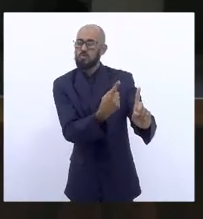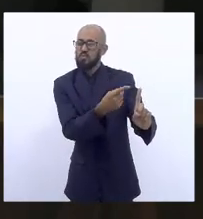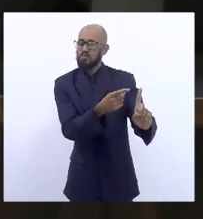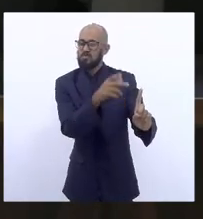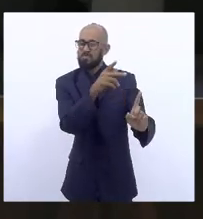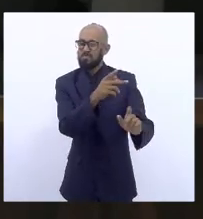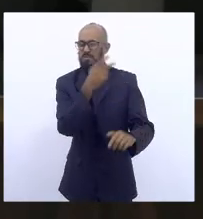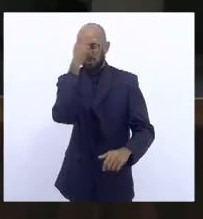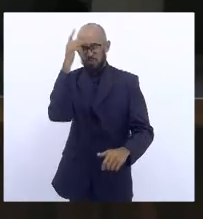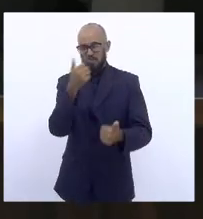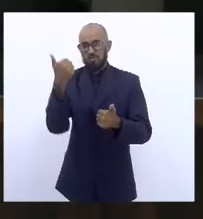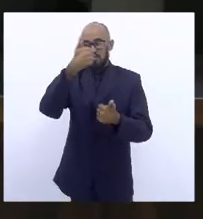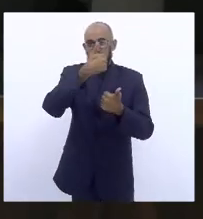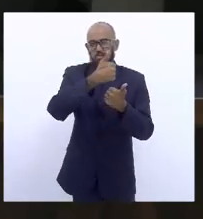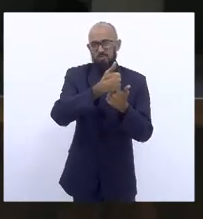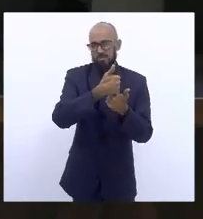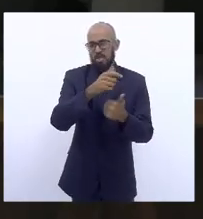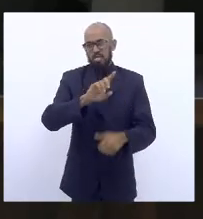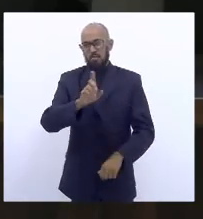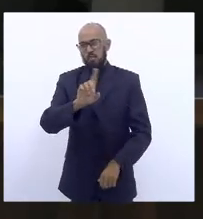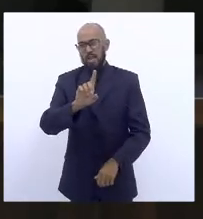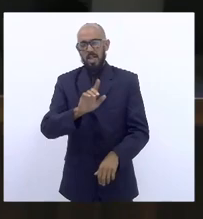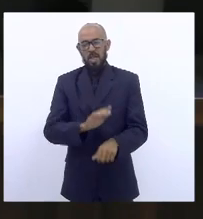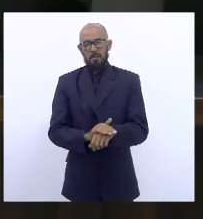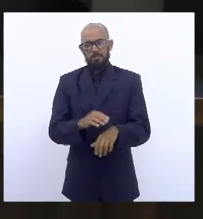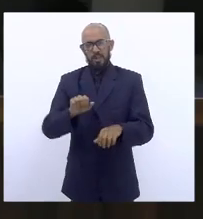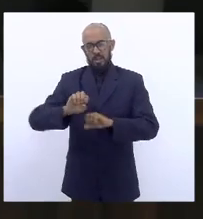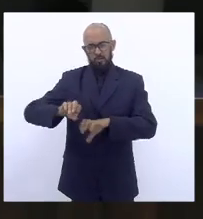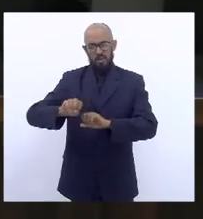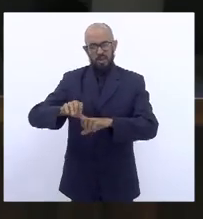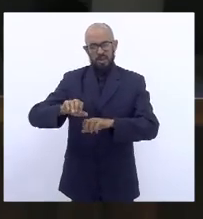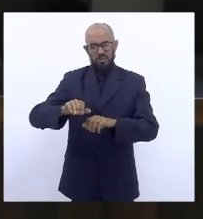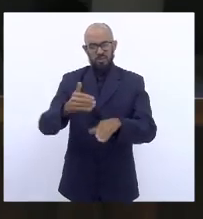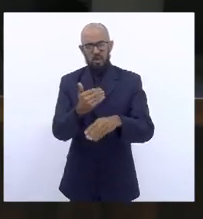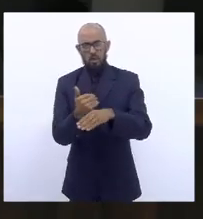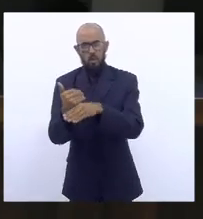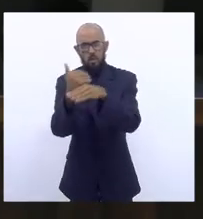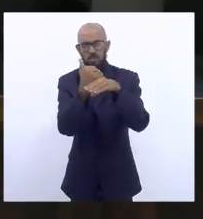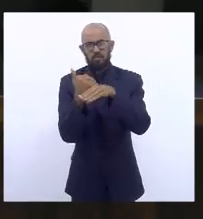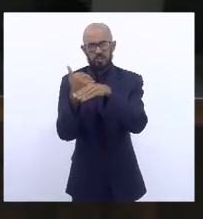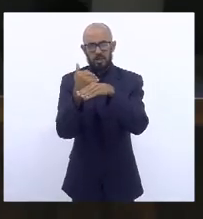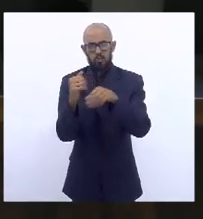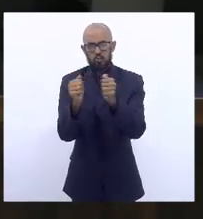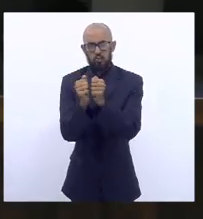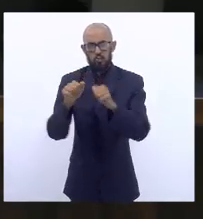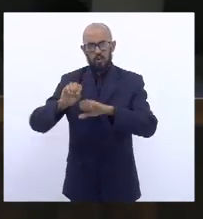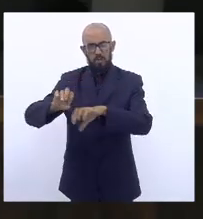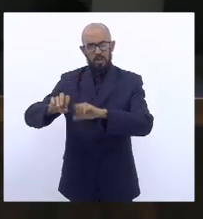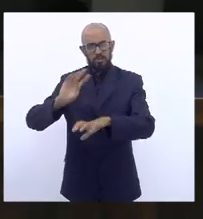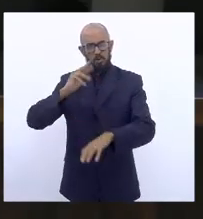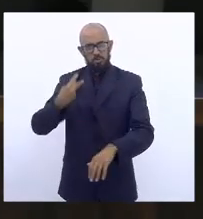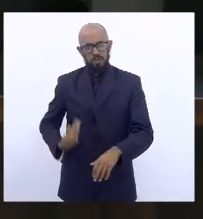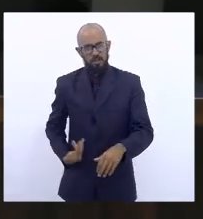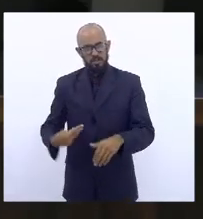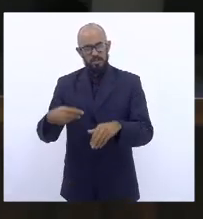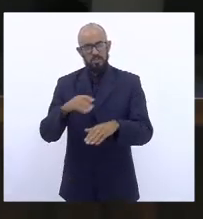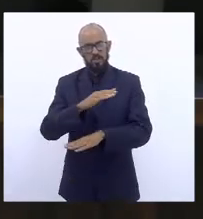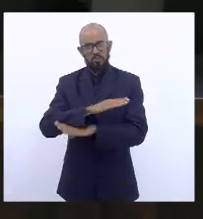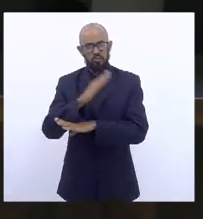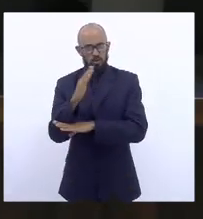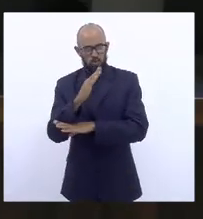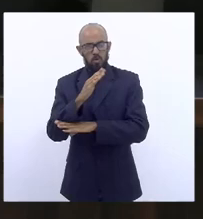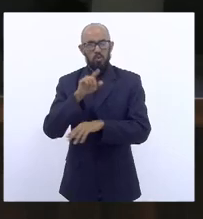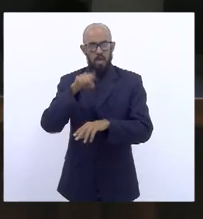seus estudos. A educação universal, ao lado da educação humanista, da educação integral, compõe, portanto,